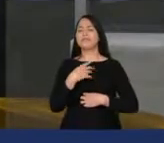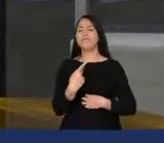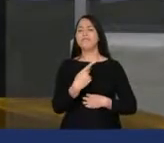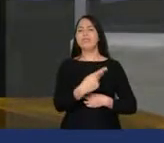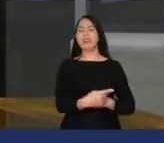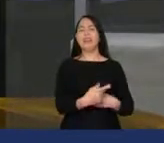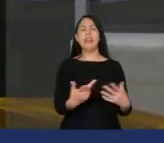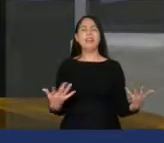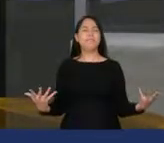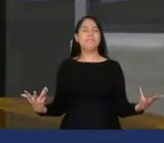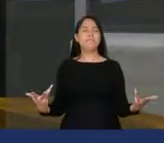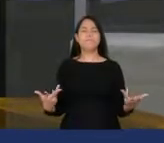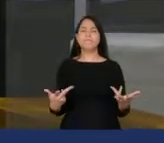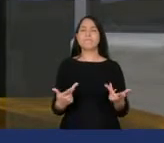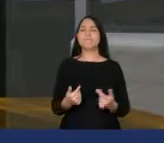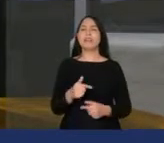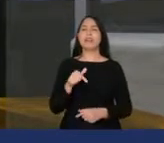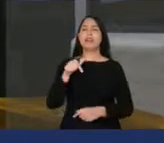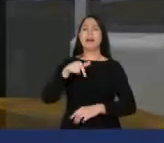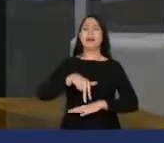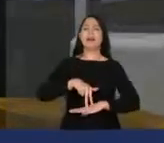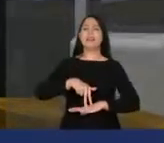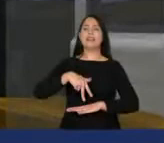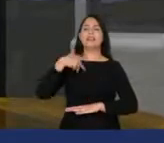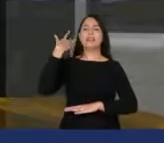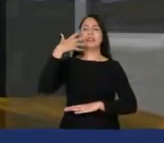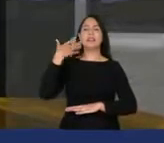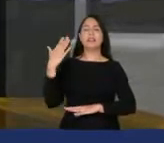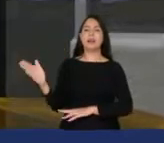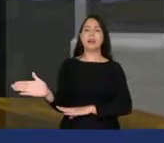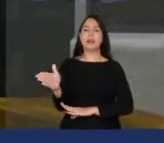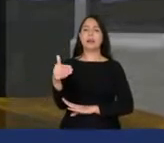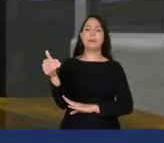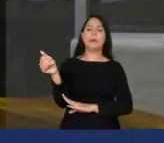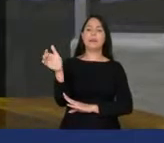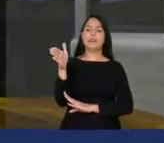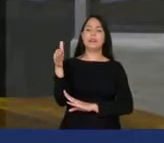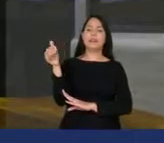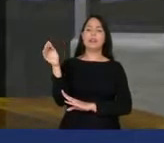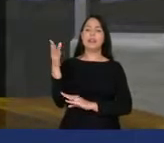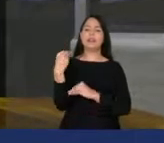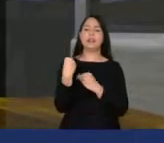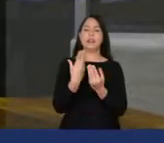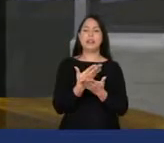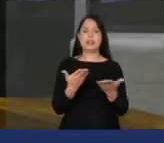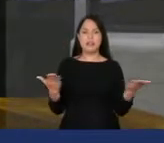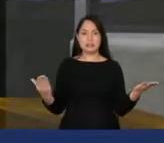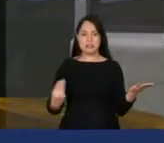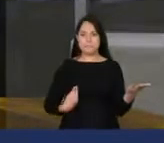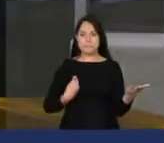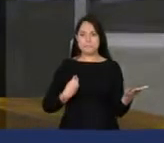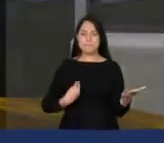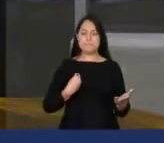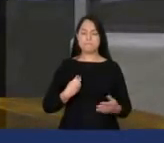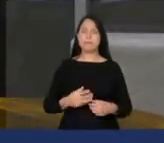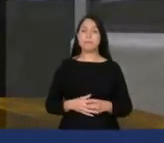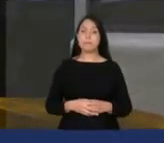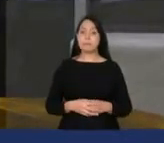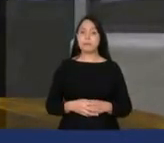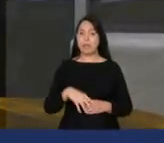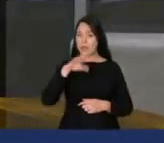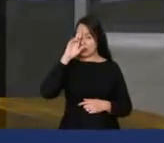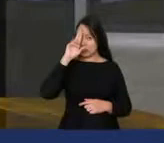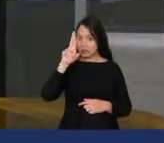entregou aqui, desta tribuna, a bandeira da União do Vegetal. Saiba, Senhor, que no acervo do